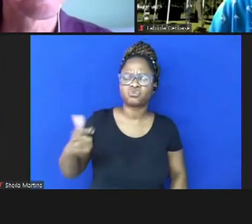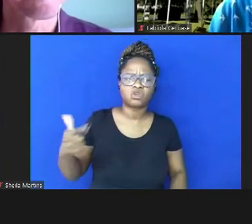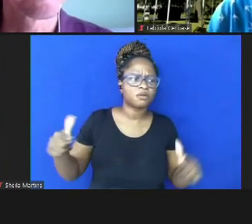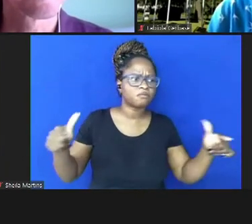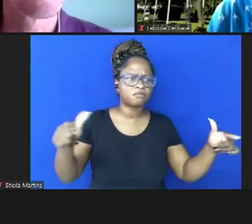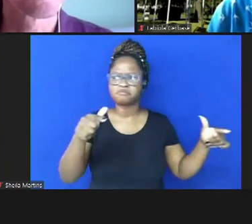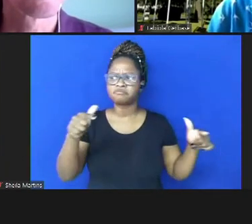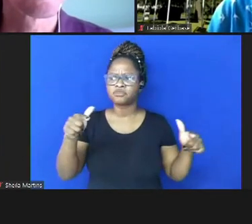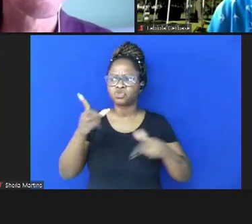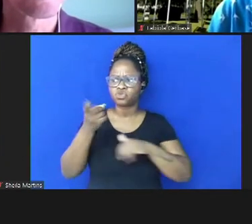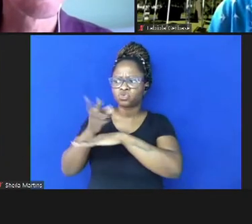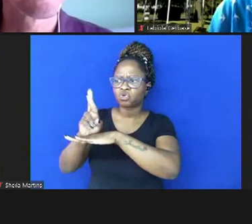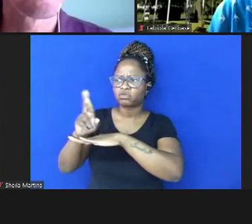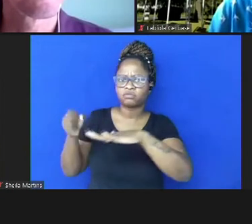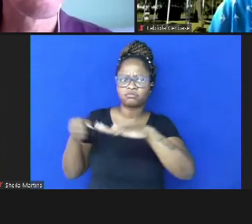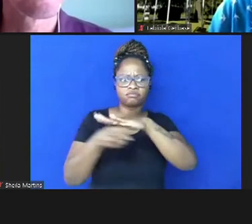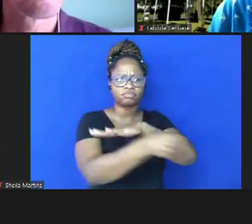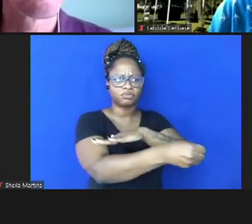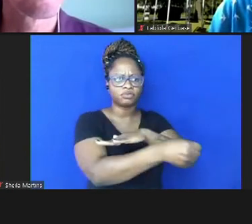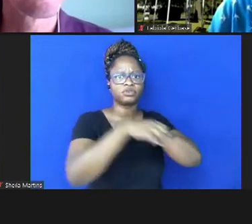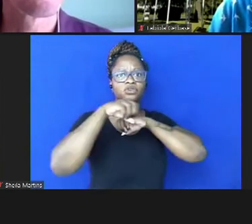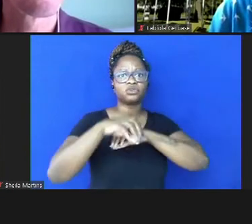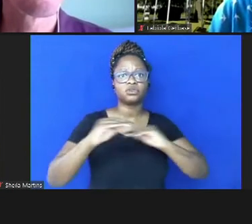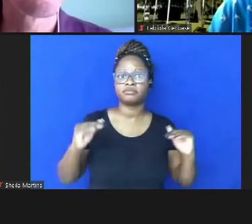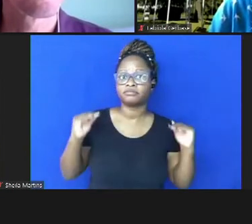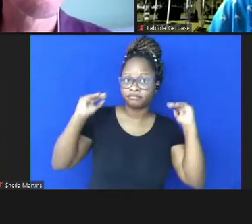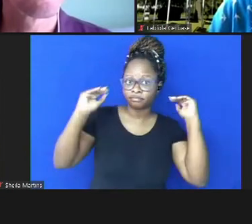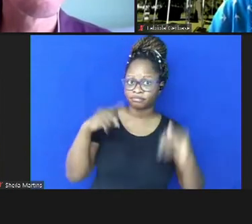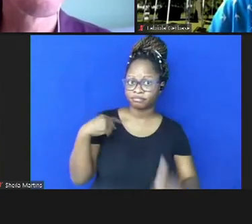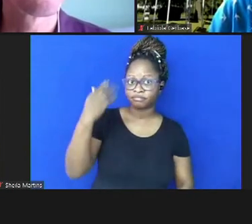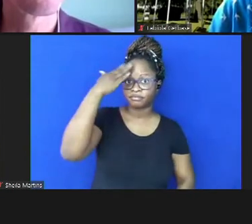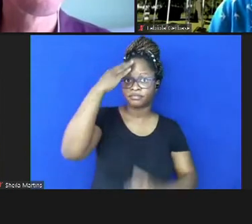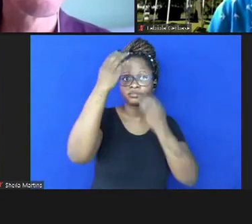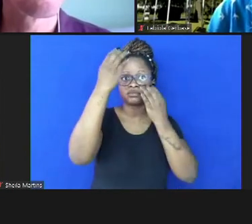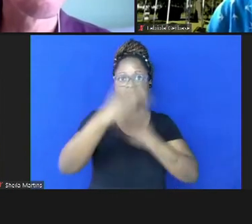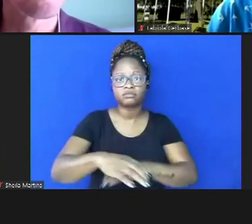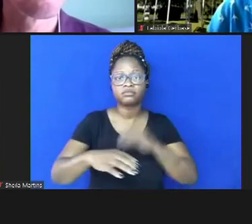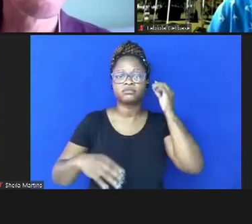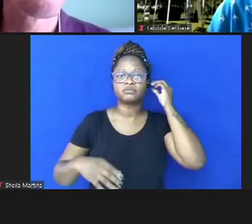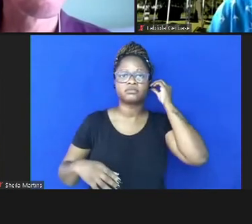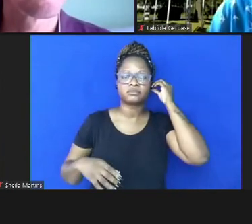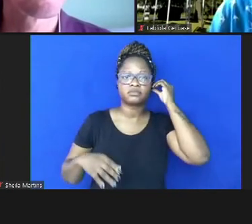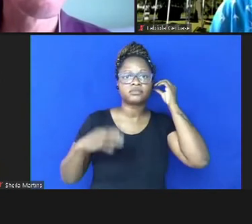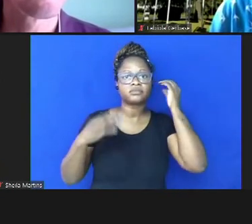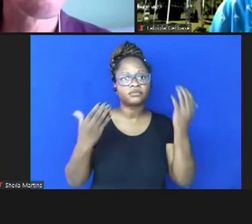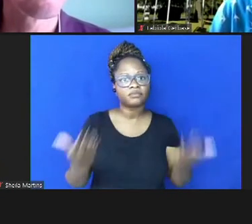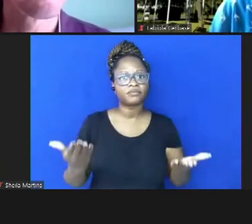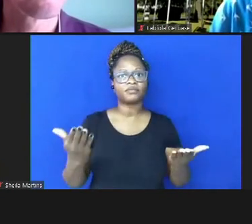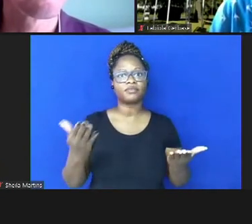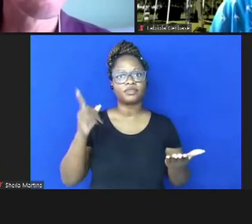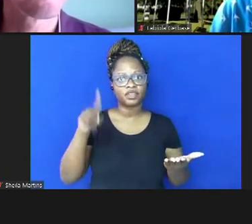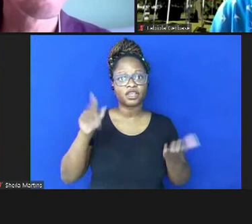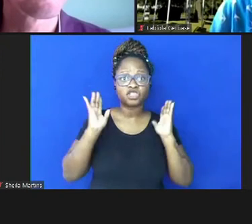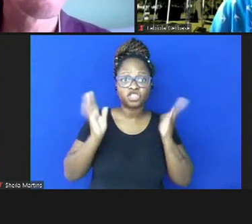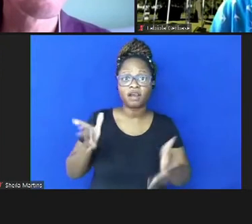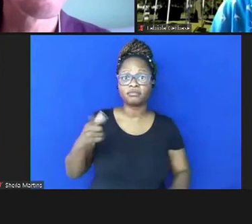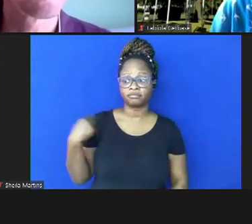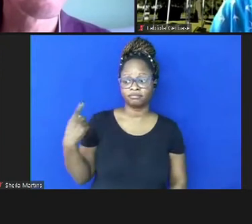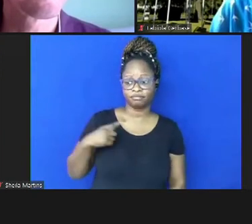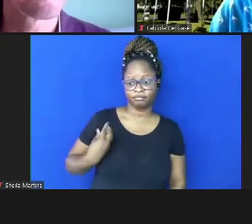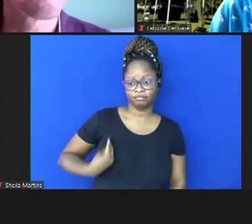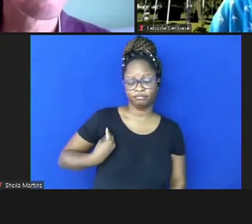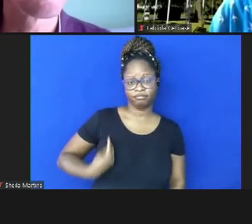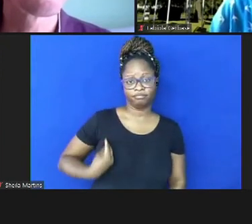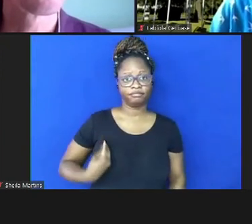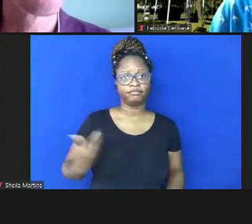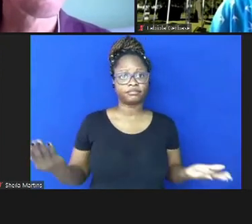inserção no ensino superior, com concursos. Então, já estamos com esse tipo